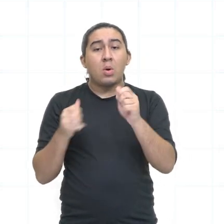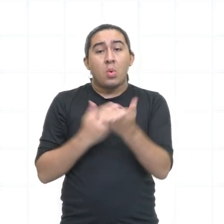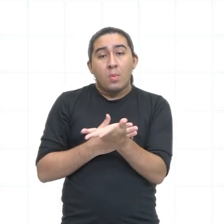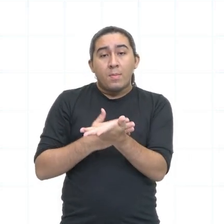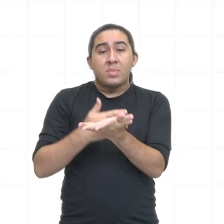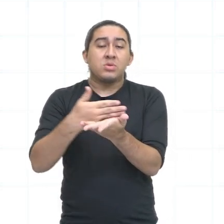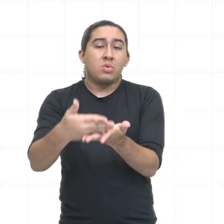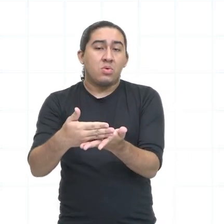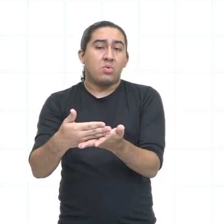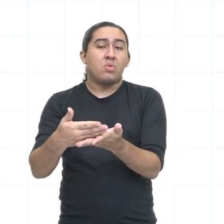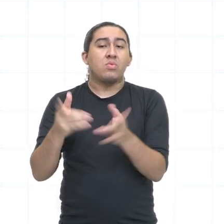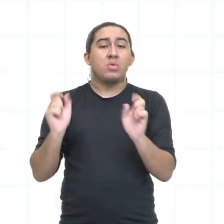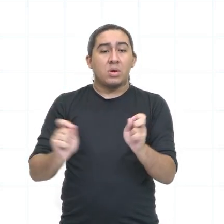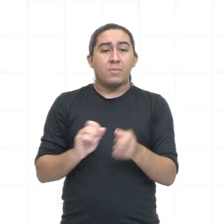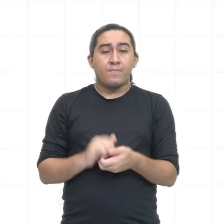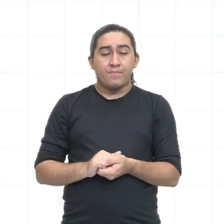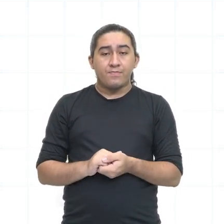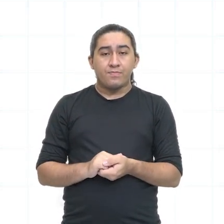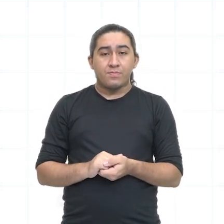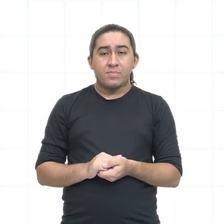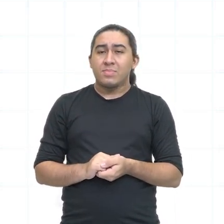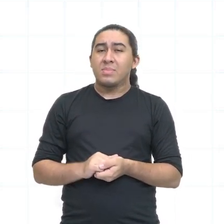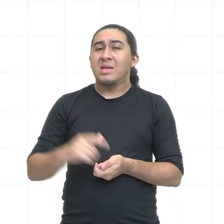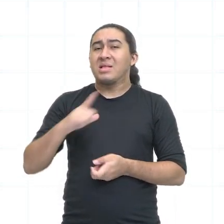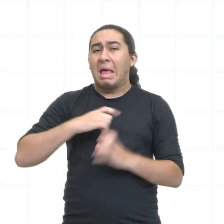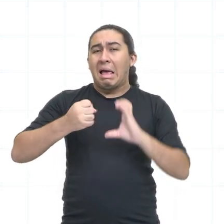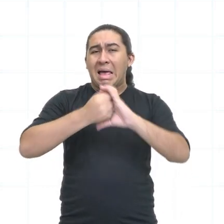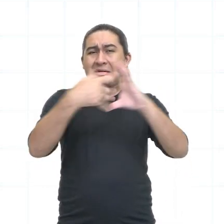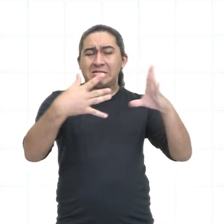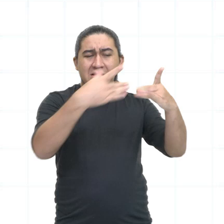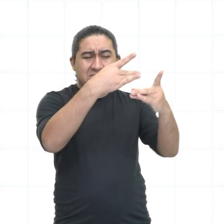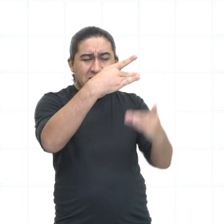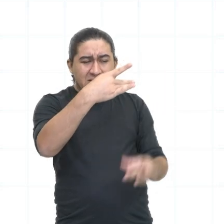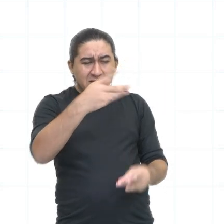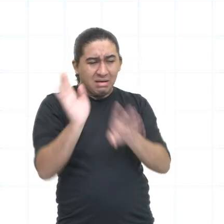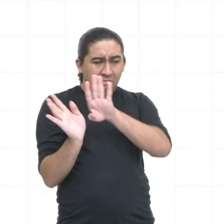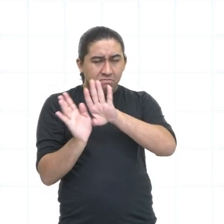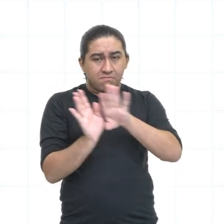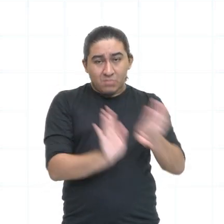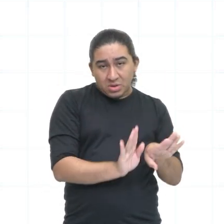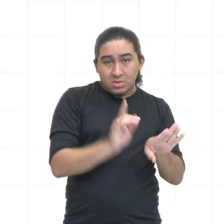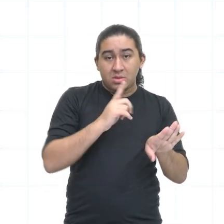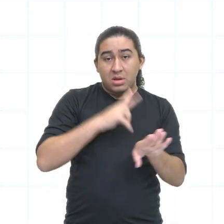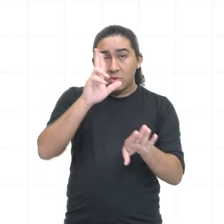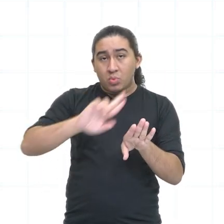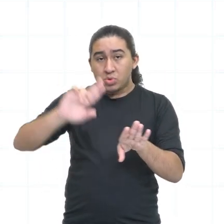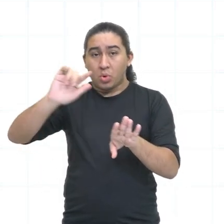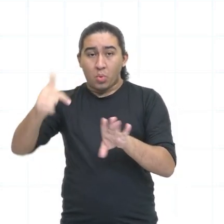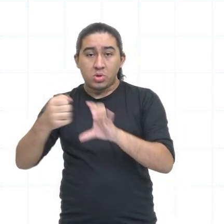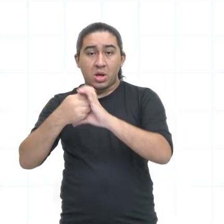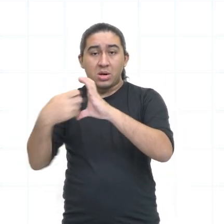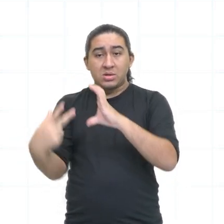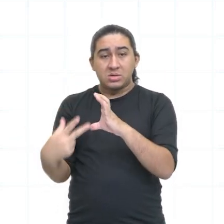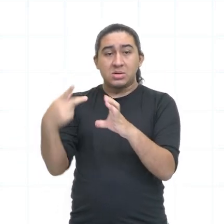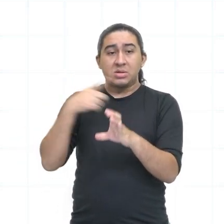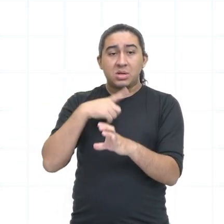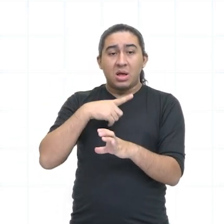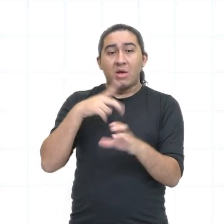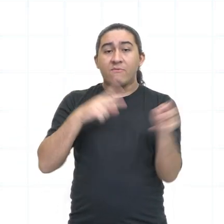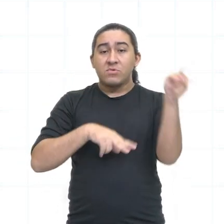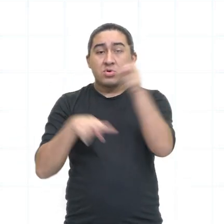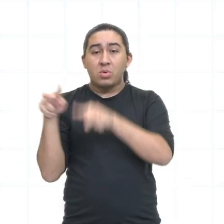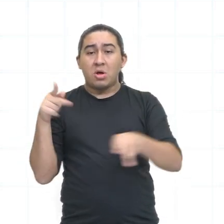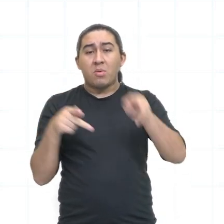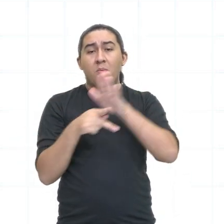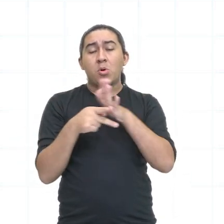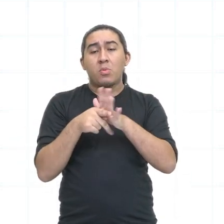lançar mão de poucos elementos para fundamentar suas obras, abusando de tributos